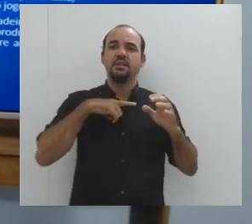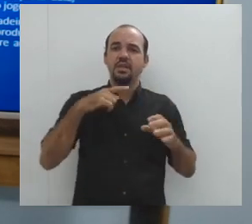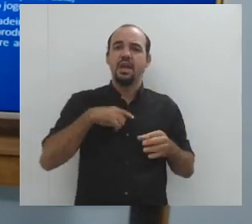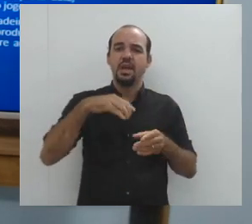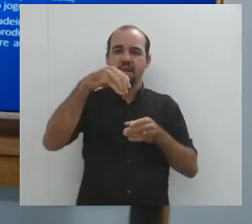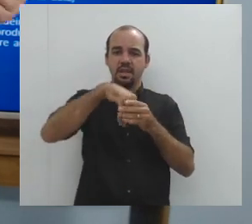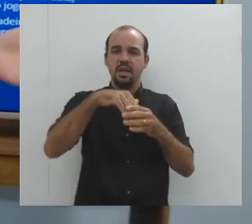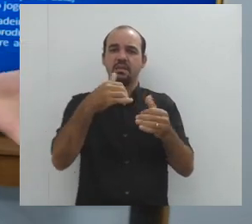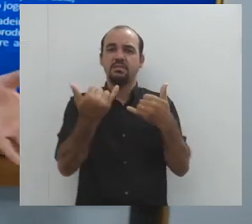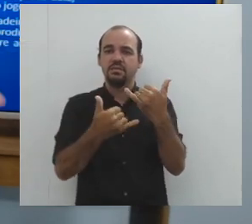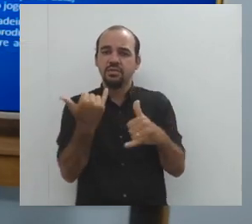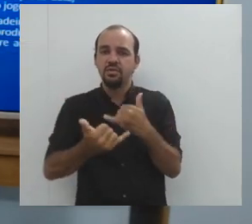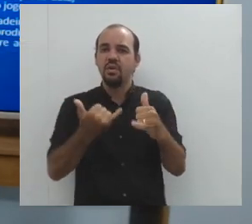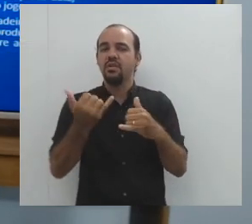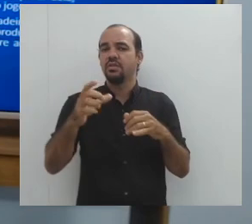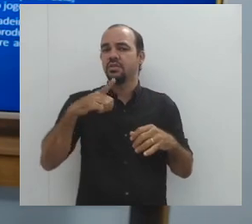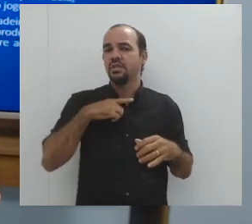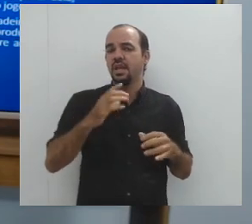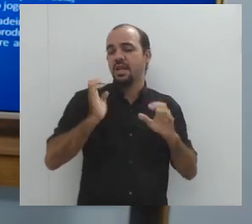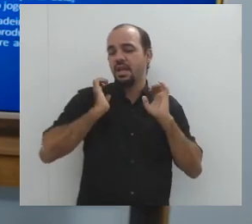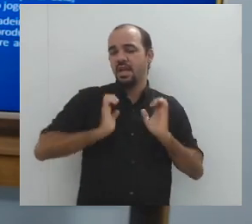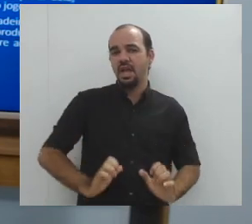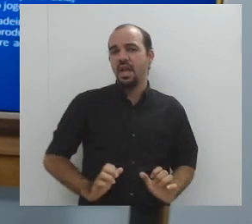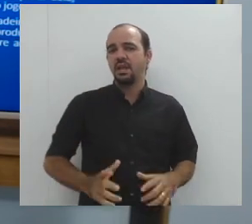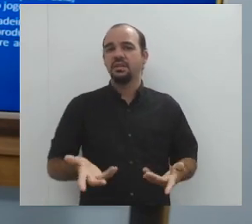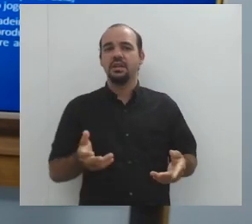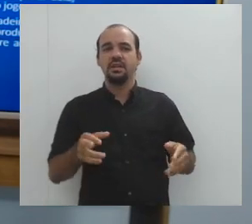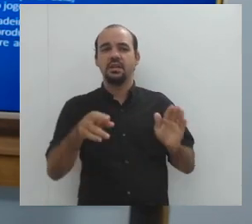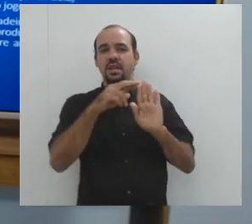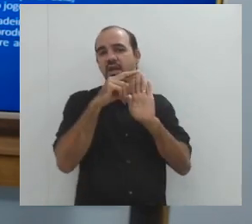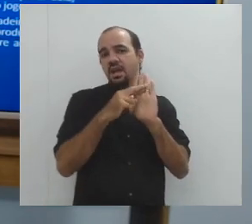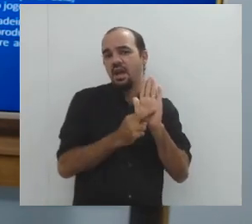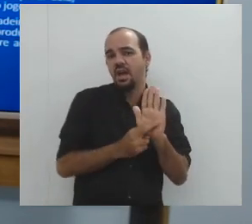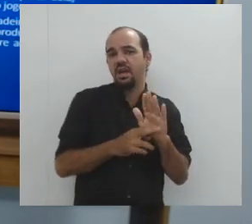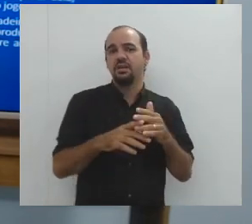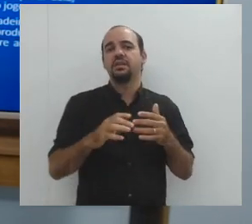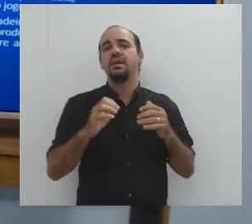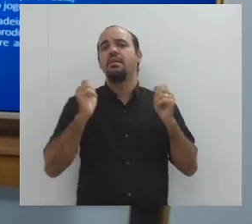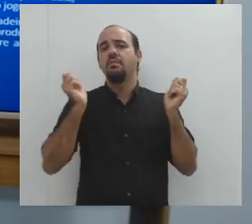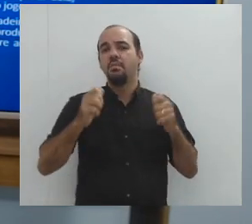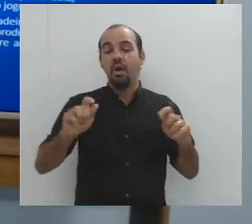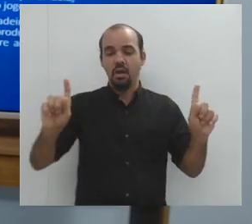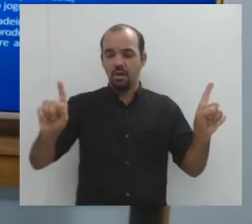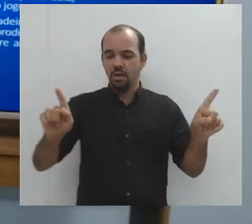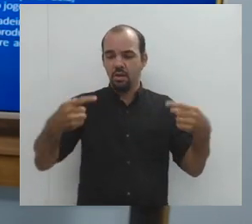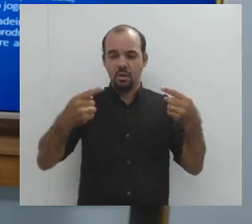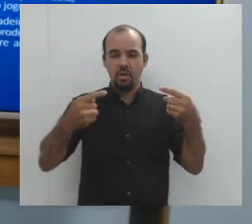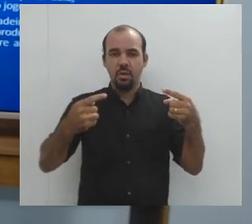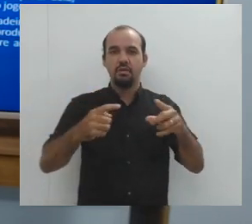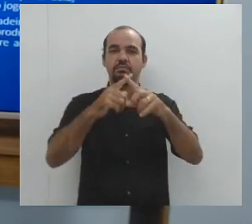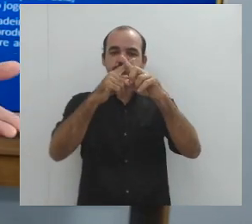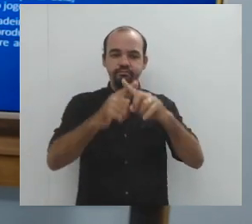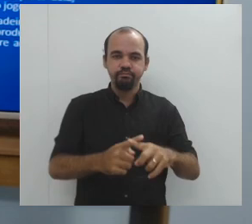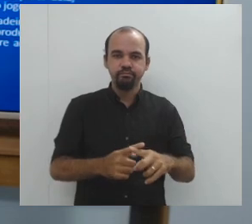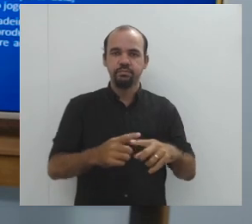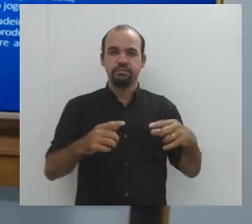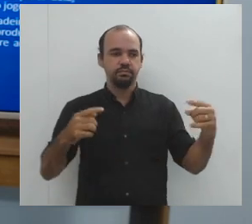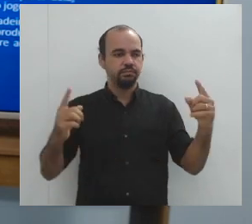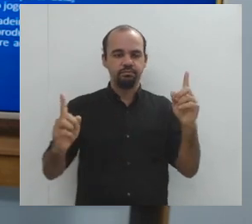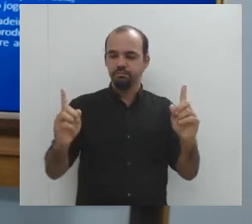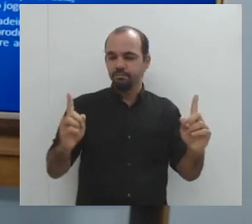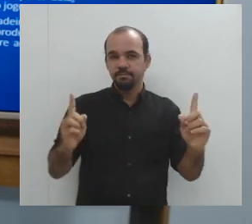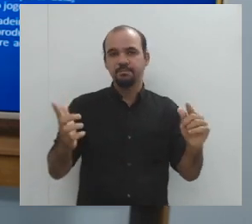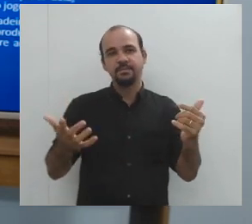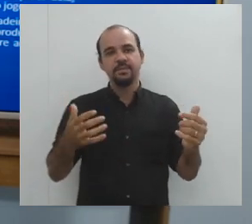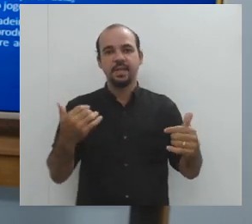da conduta com o participante, com o adversário. Então isso se explicita também durante o jogo e revela como